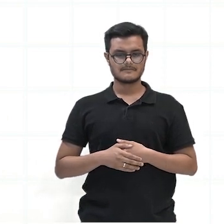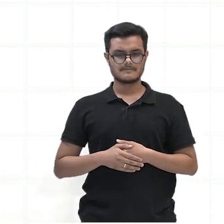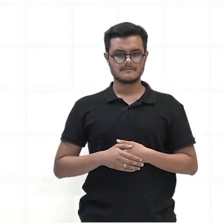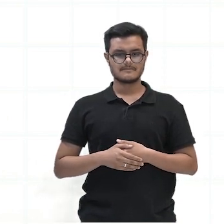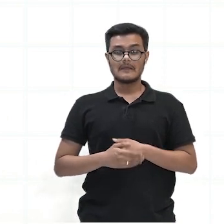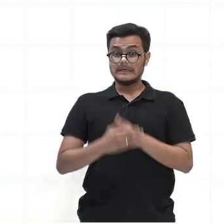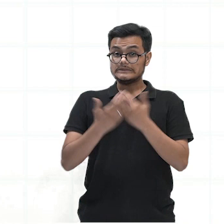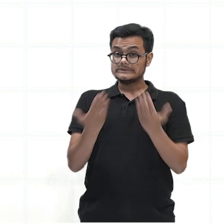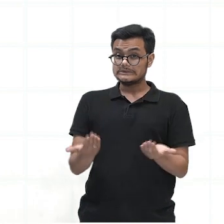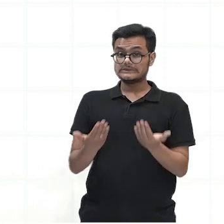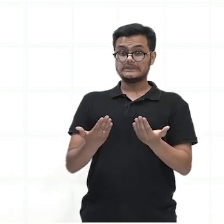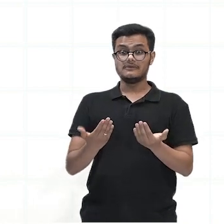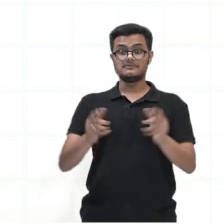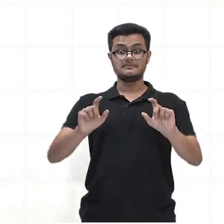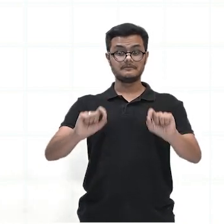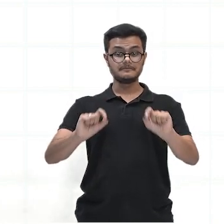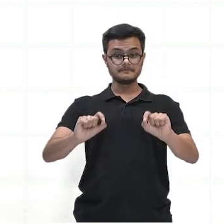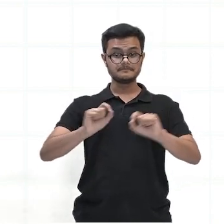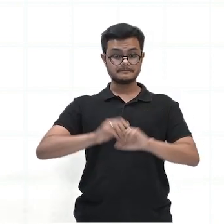eles estavam